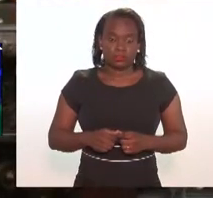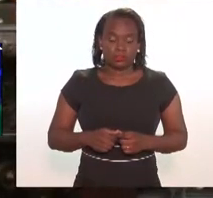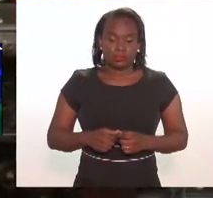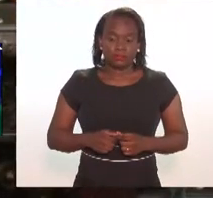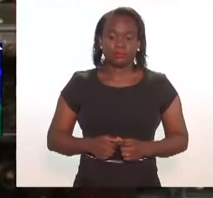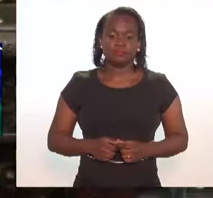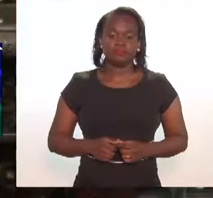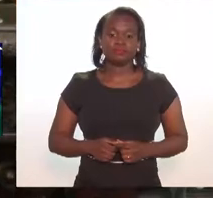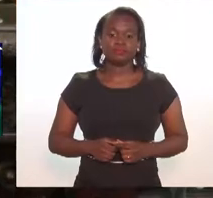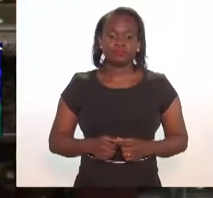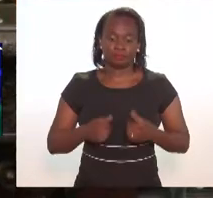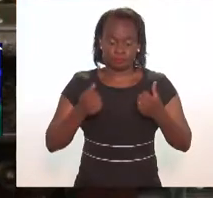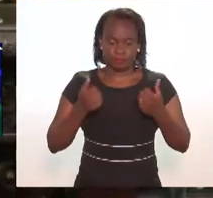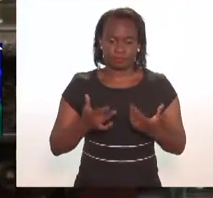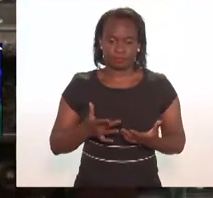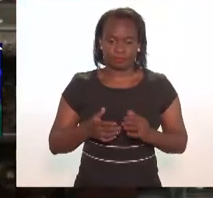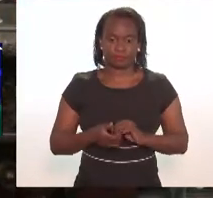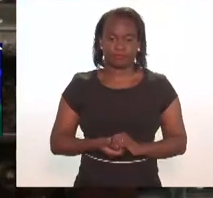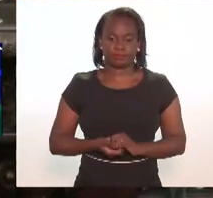Deixa eu